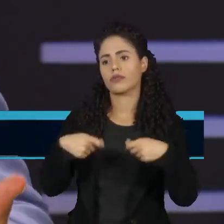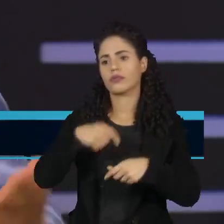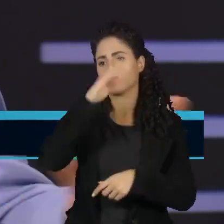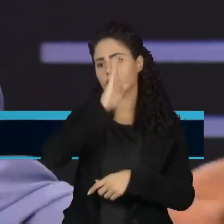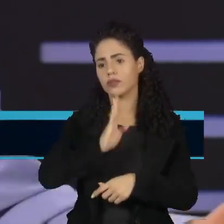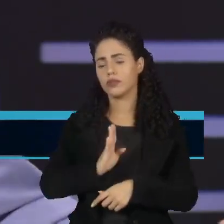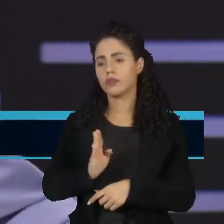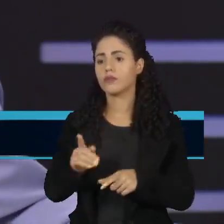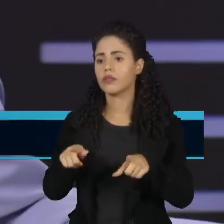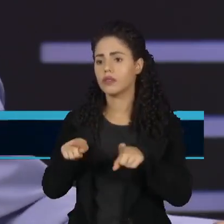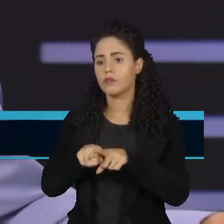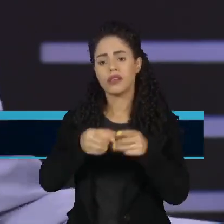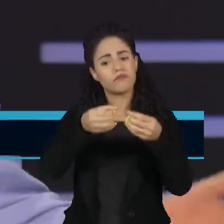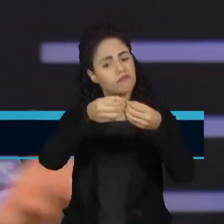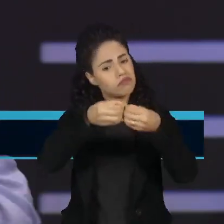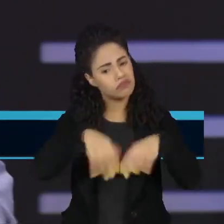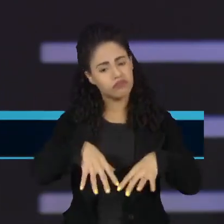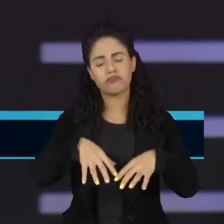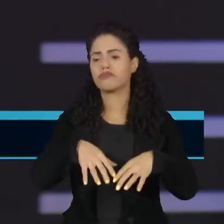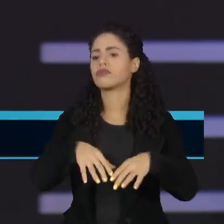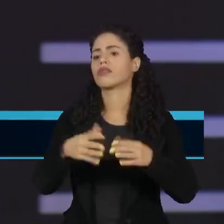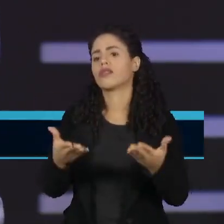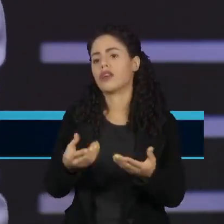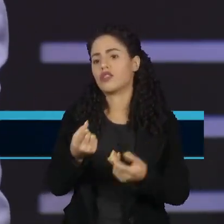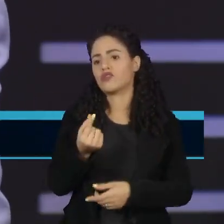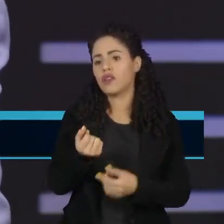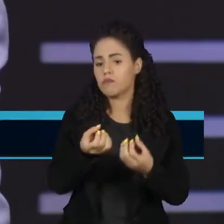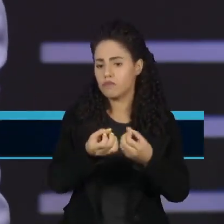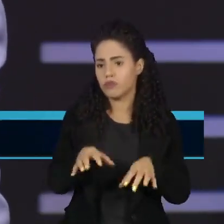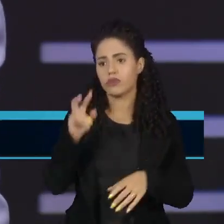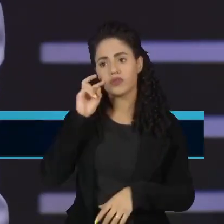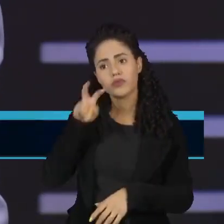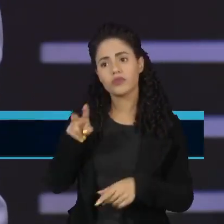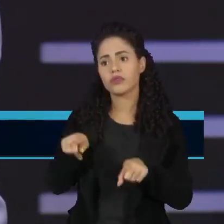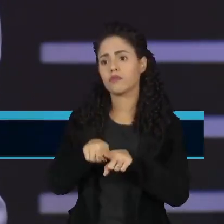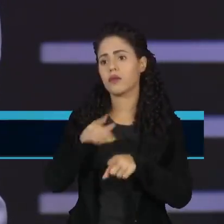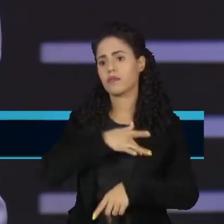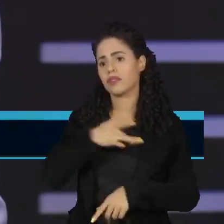e que é um prejuízo gigantesco, que é o que está mostrado aí nesses eventos todos, né?